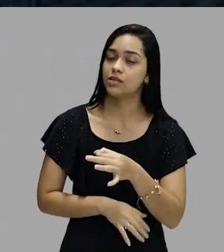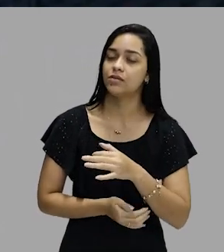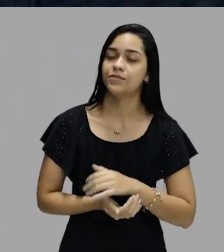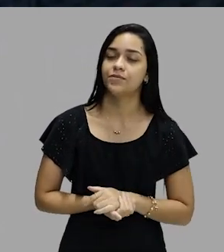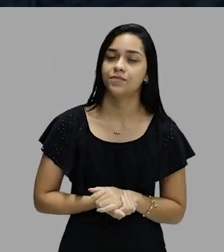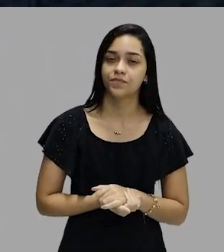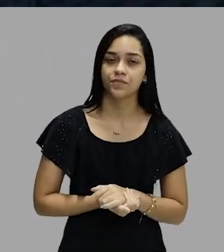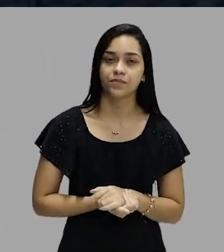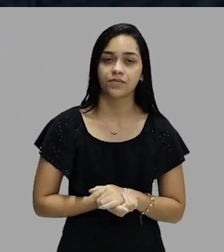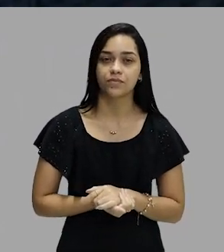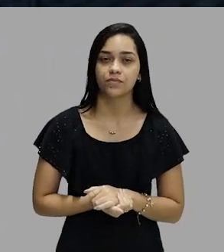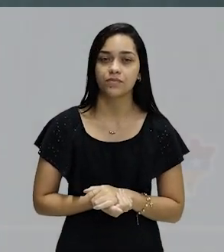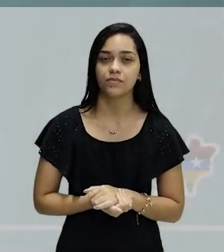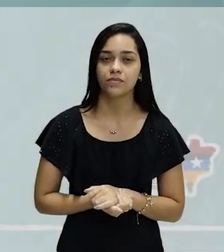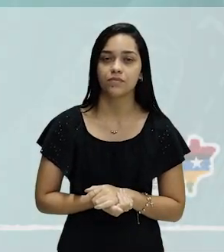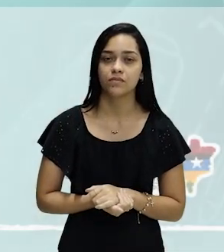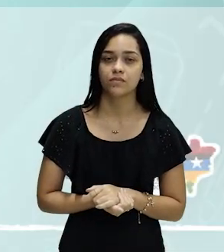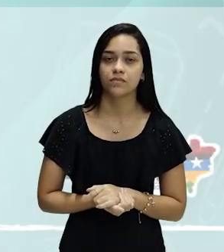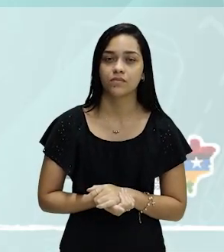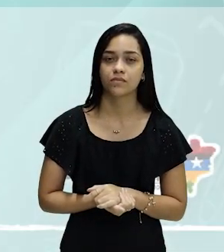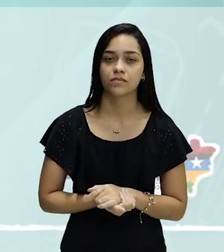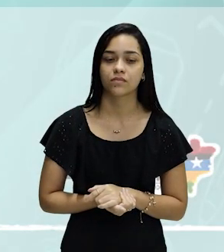satisfatória. Ok?